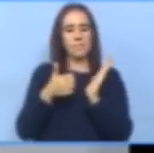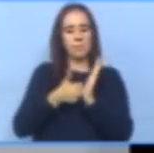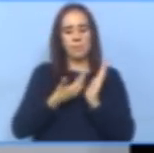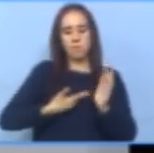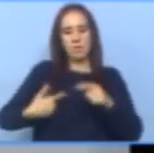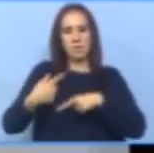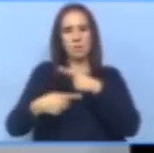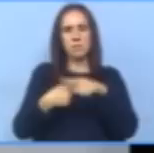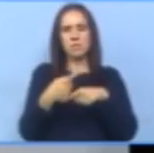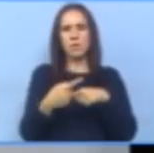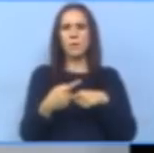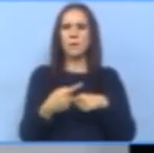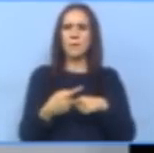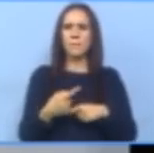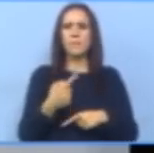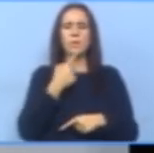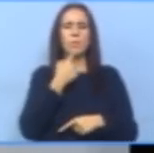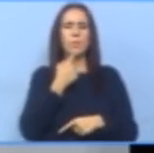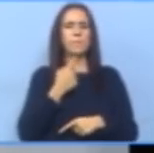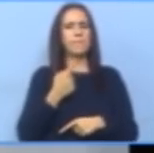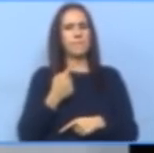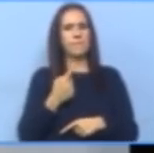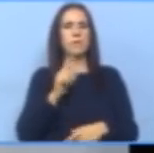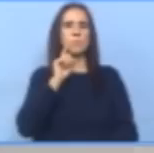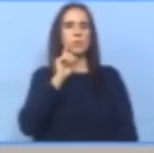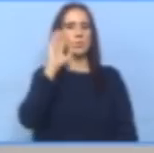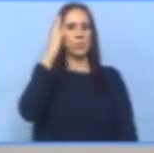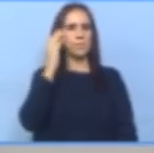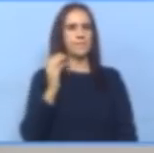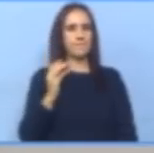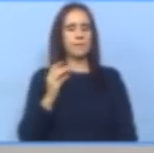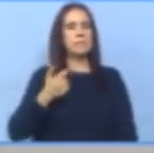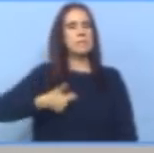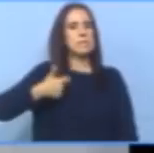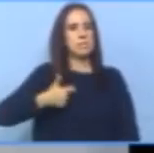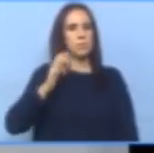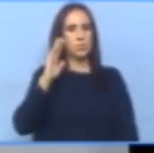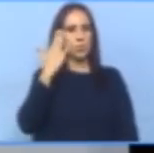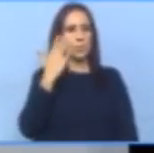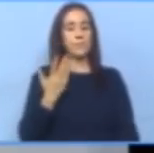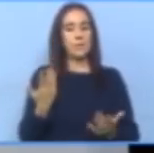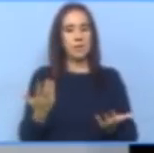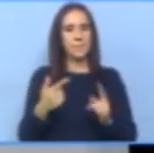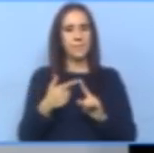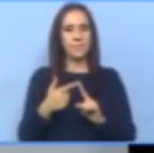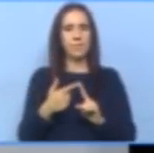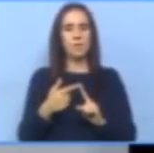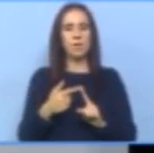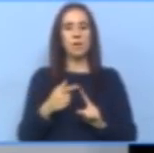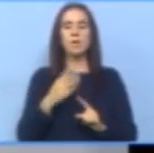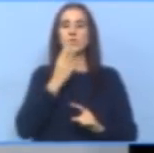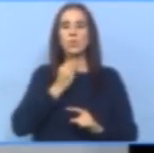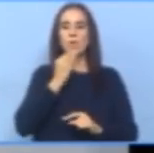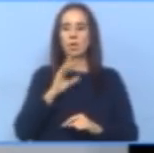forma muito importante, muito determinante, que é aquela que herdou do ambiente